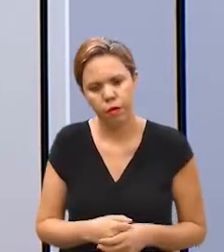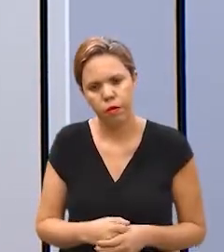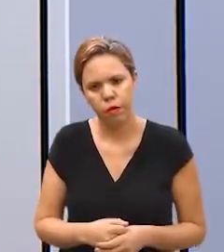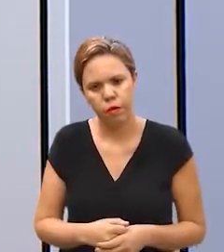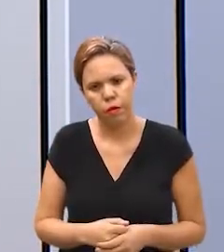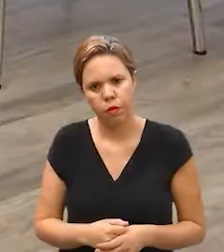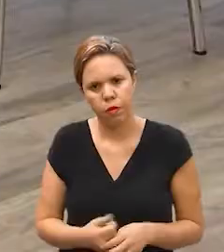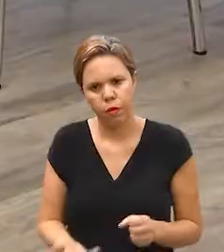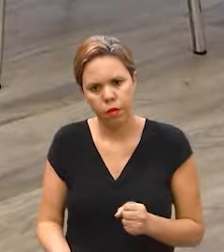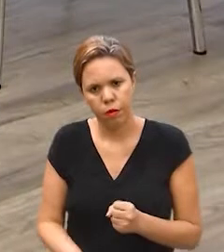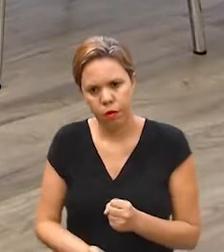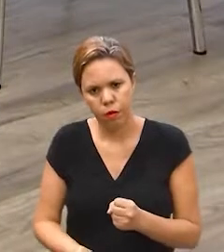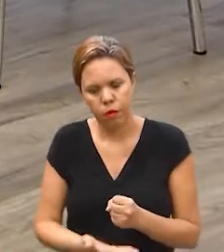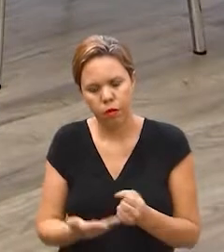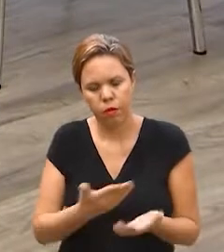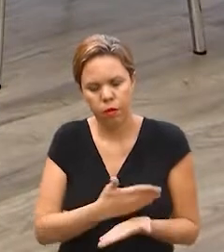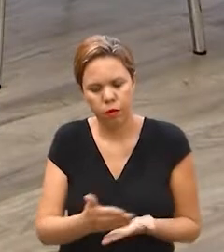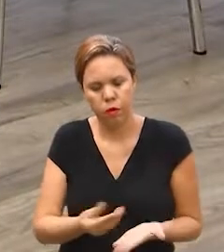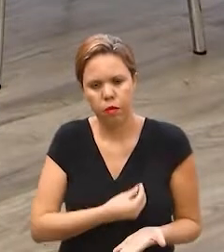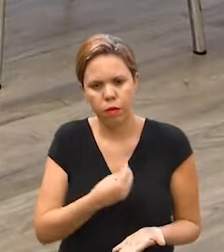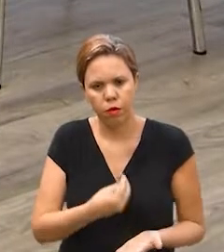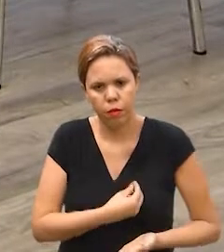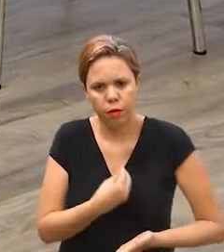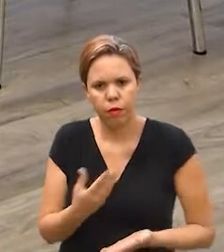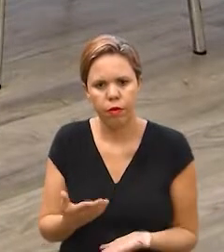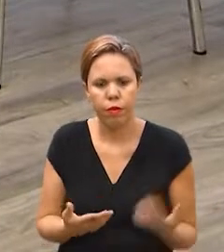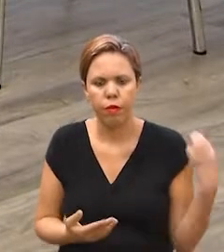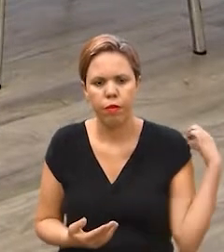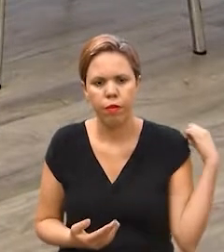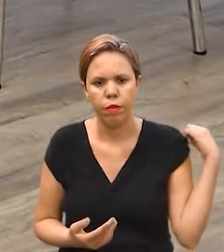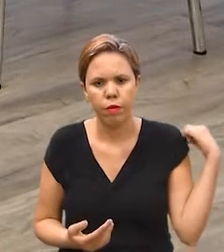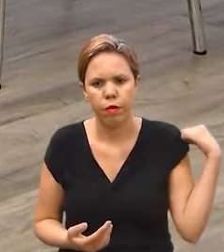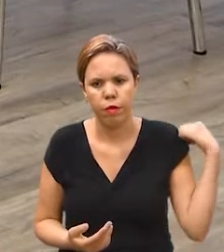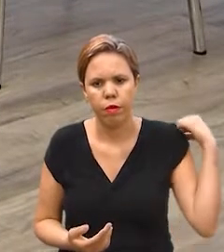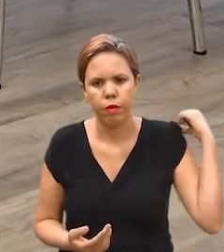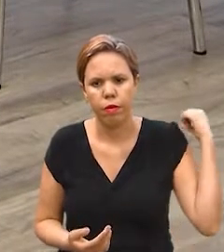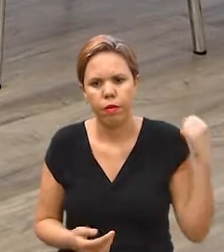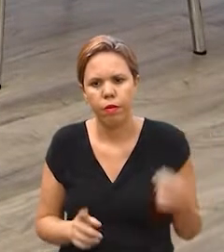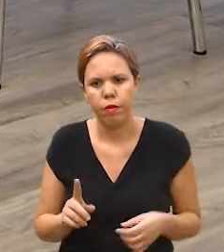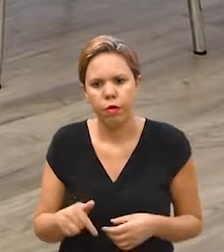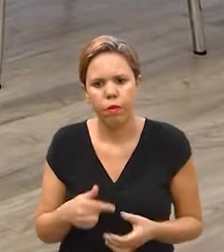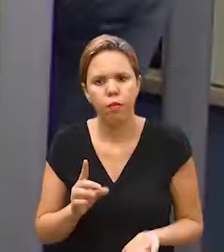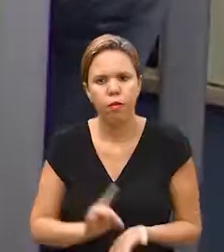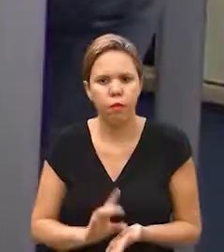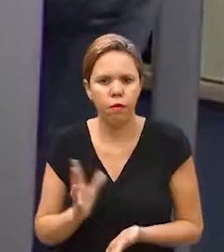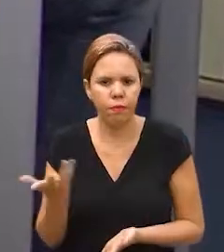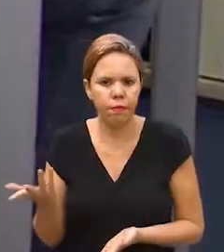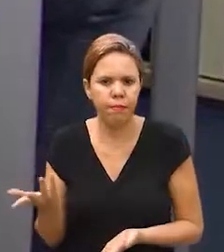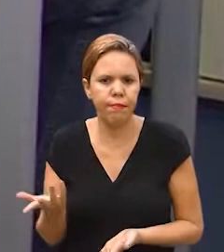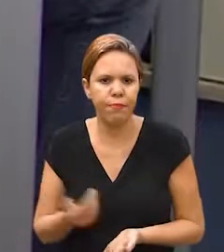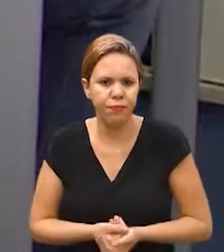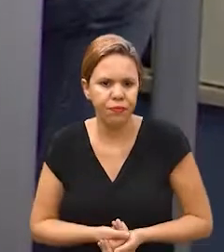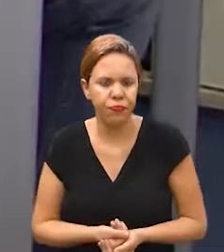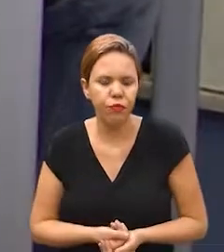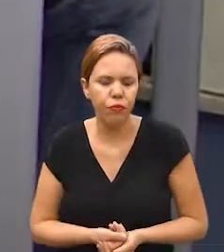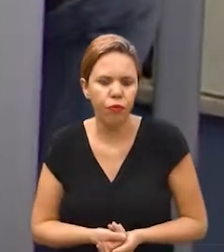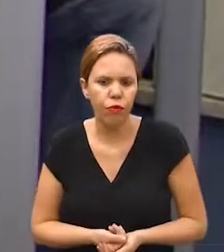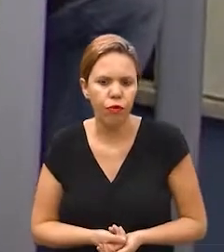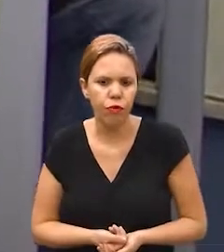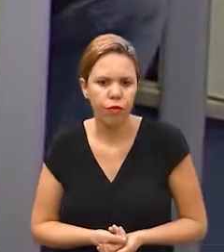início das suas vidas. Mas isso é uma realidade, é um fato, então o